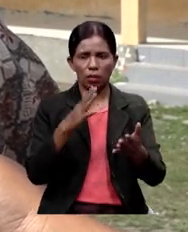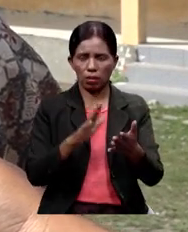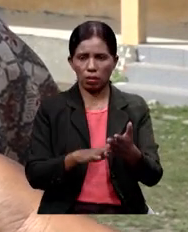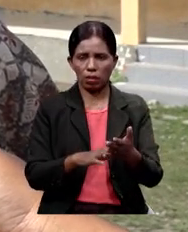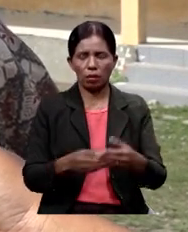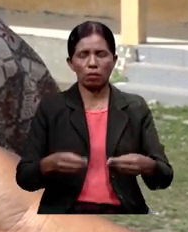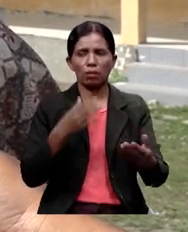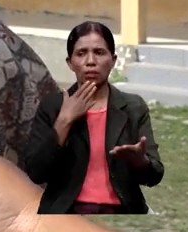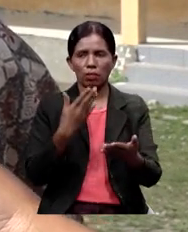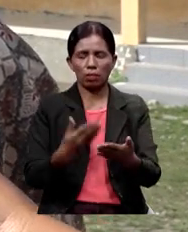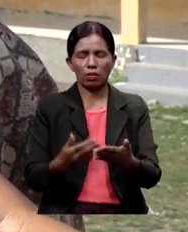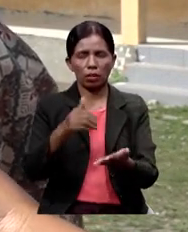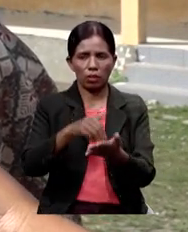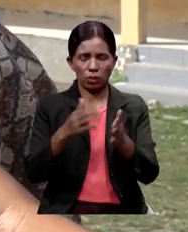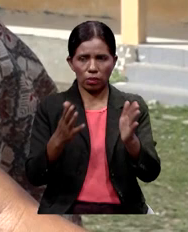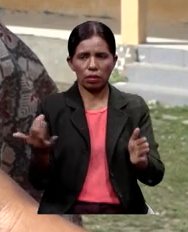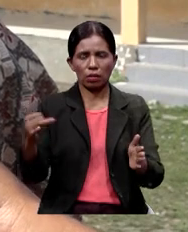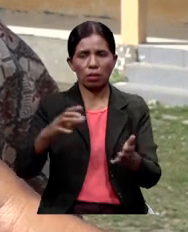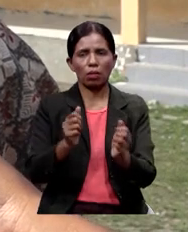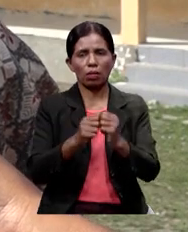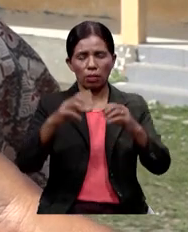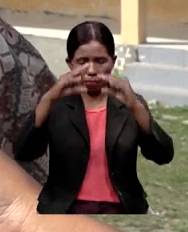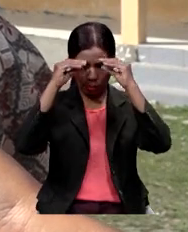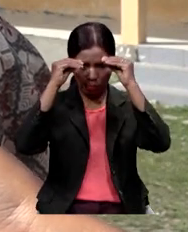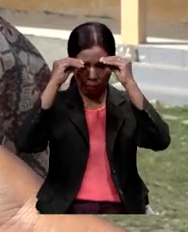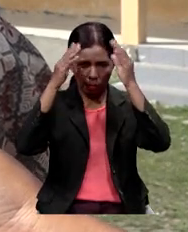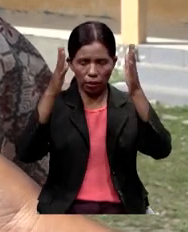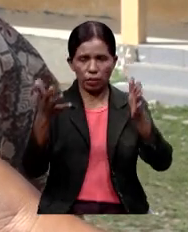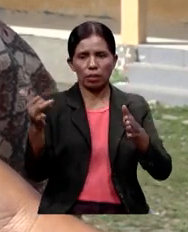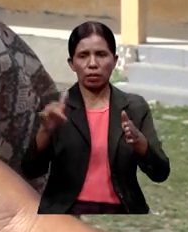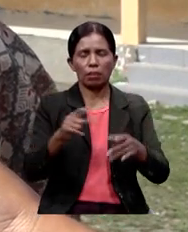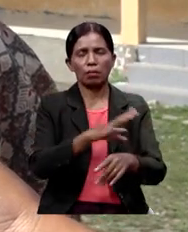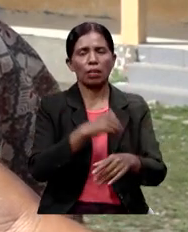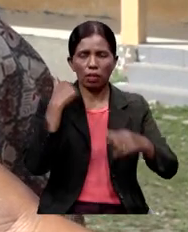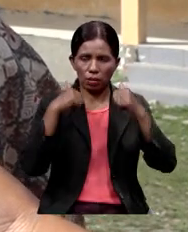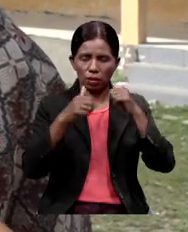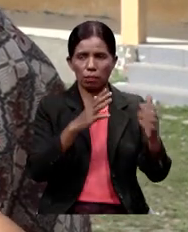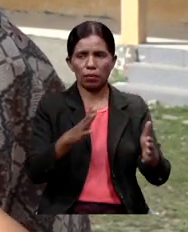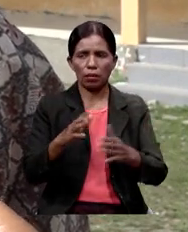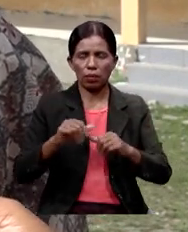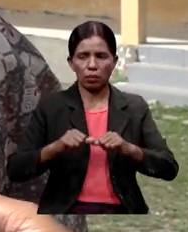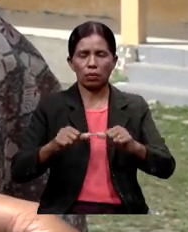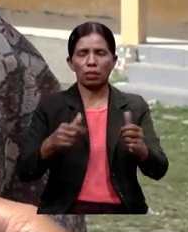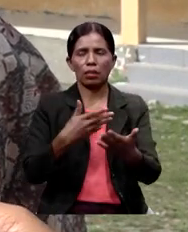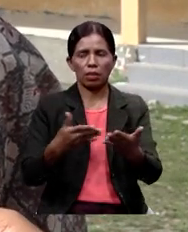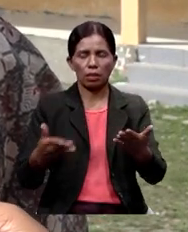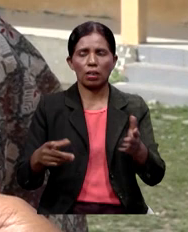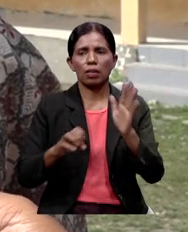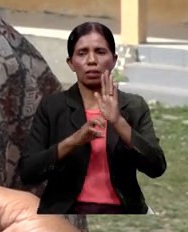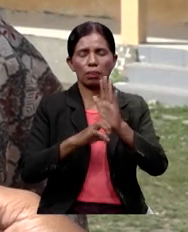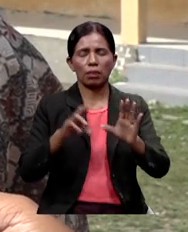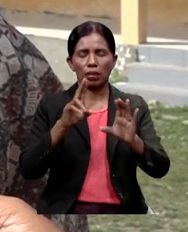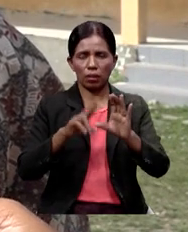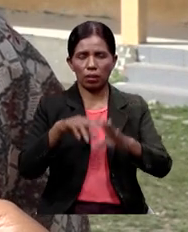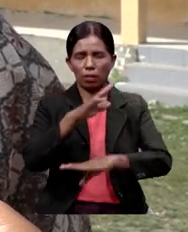fo vantagem dia para estudante ho professor sira tu belo sira. Mebe, base ra tibra de processo, la facilidade me kanza exemplo cadeira, mesa